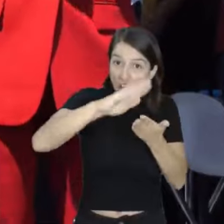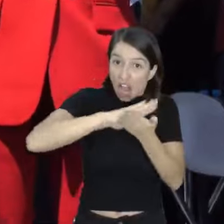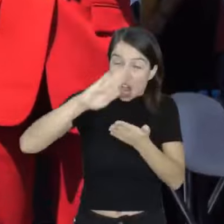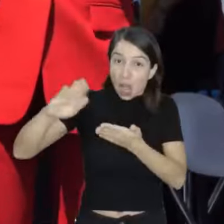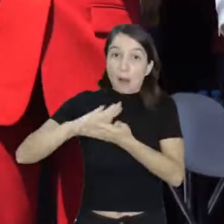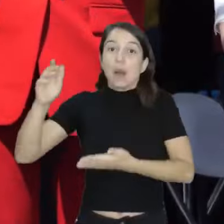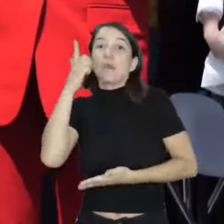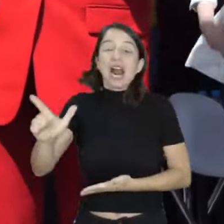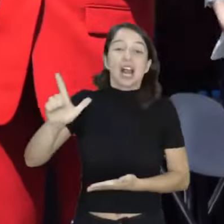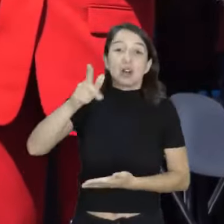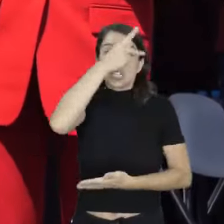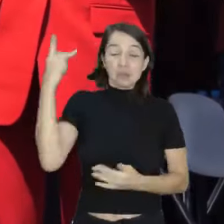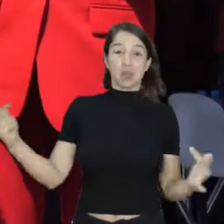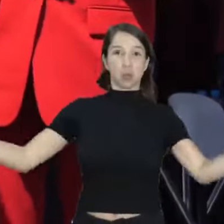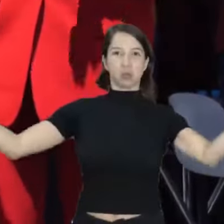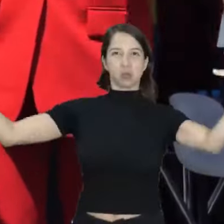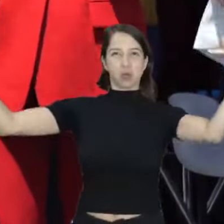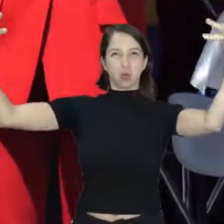nessa praça.